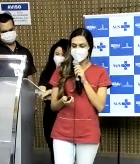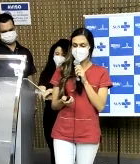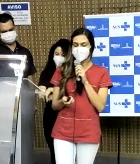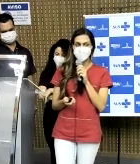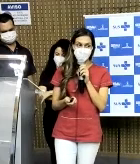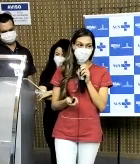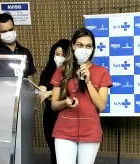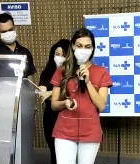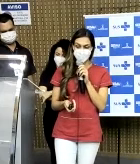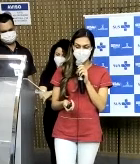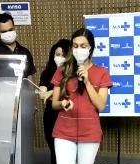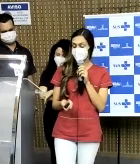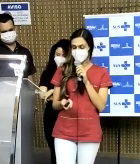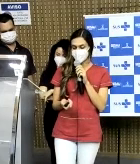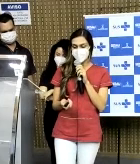em 2021,